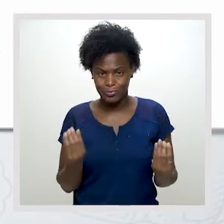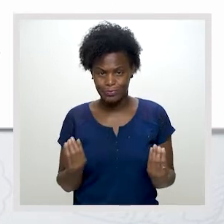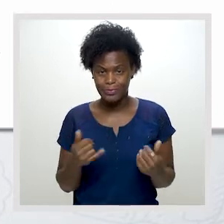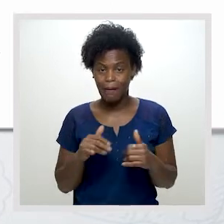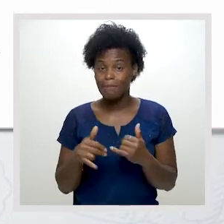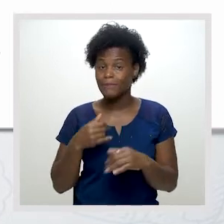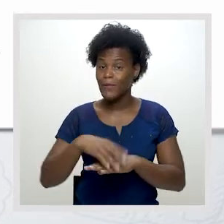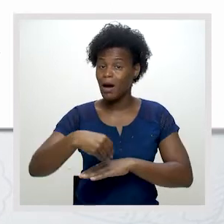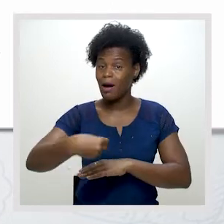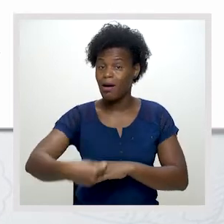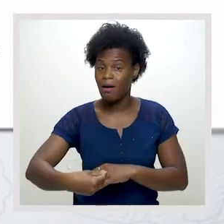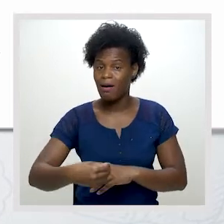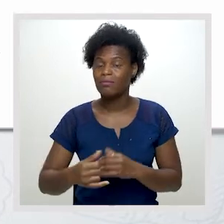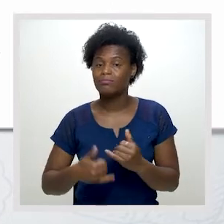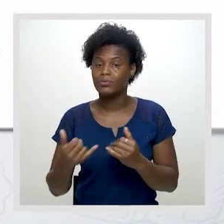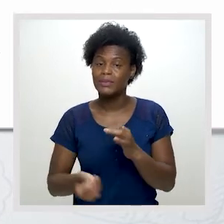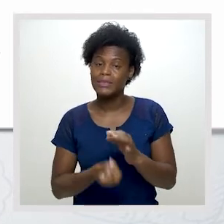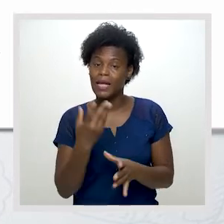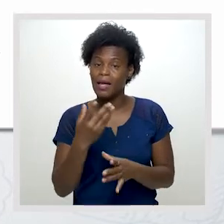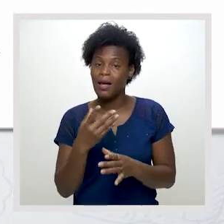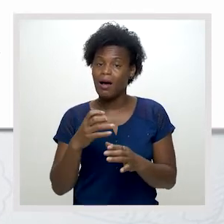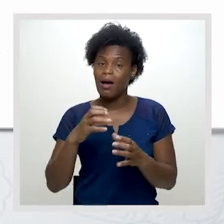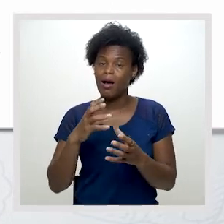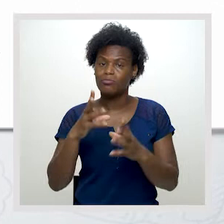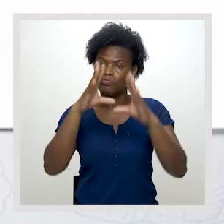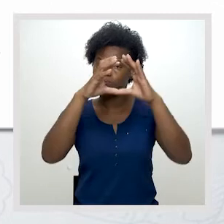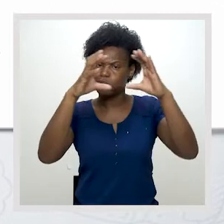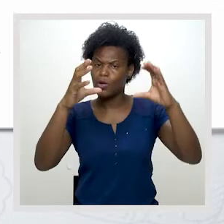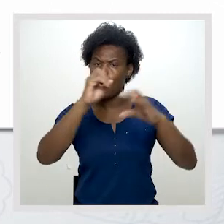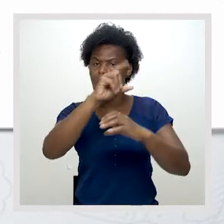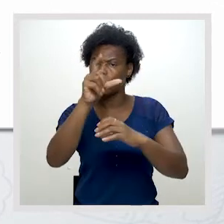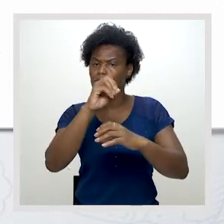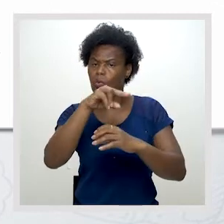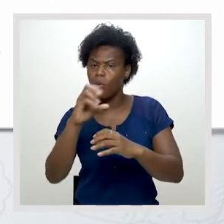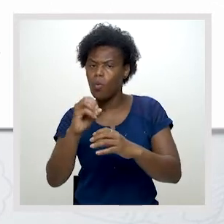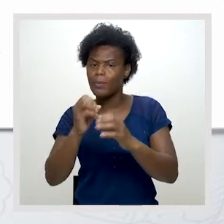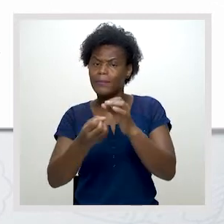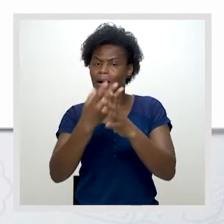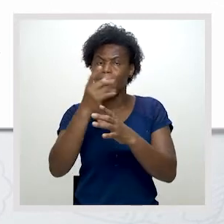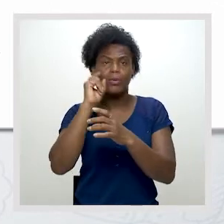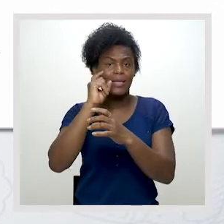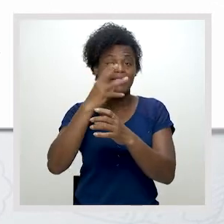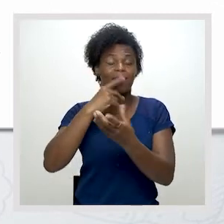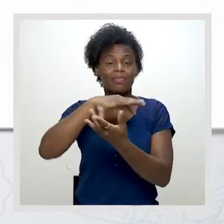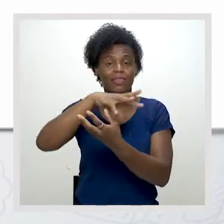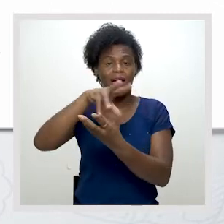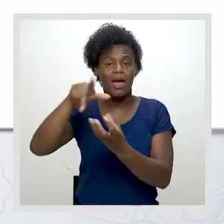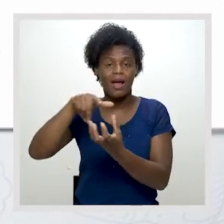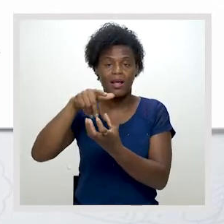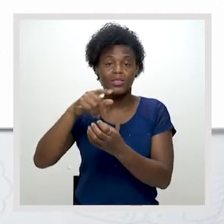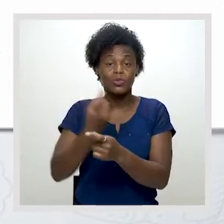Mais tarde, formando-se a camada de ozono, que passou a proteger a Terra. E os seres vivos contra os